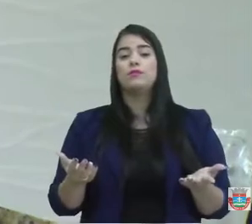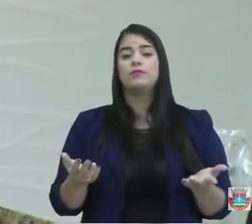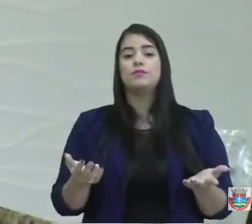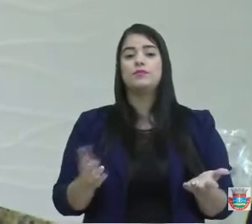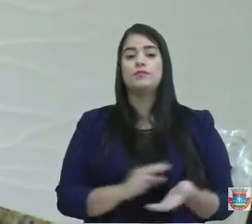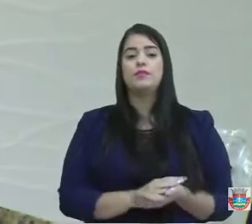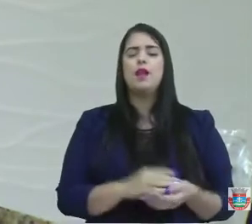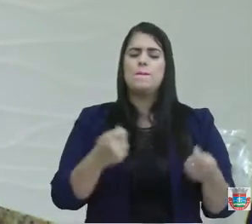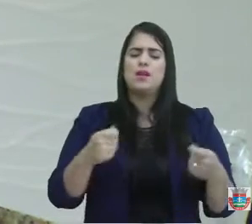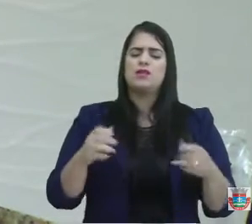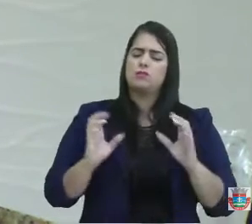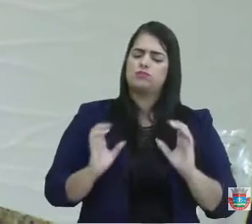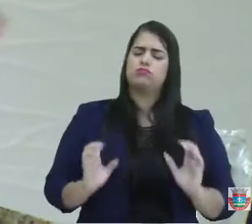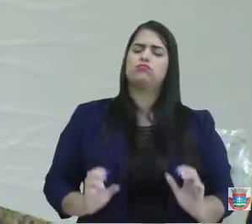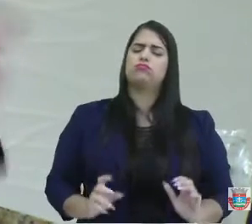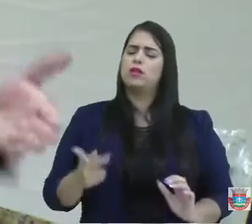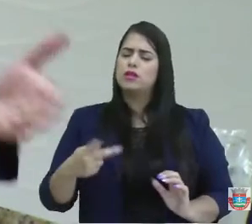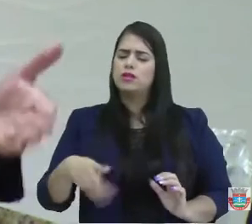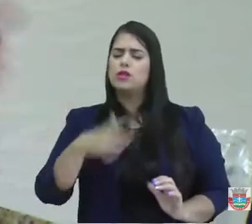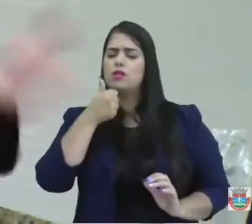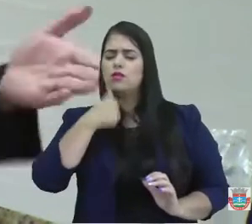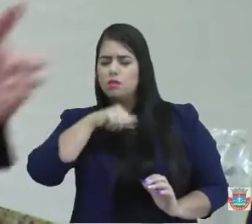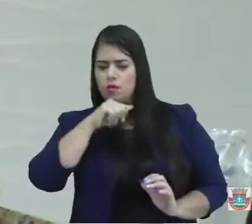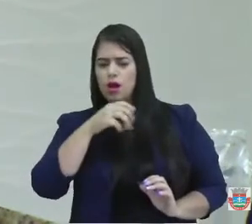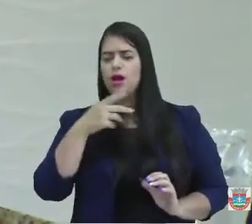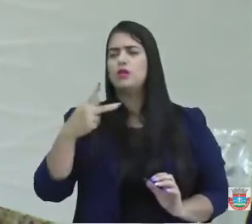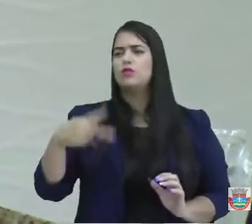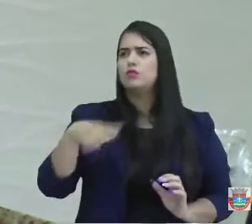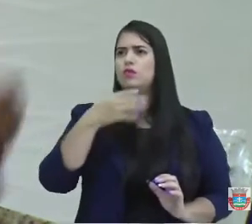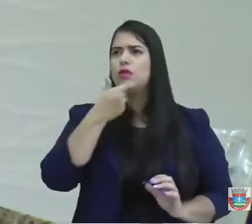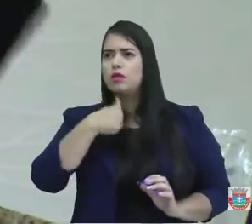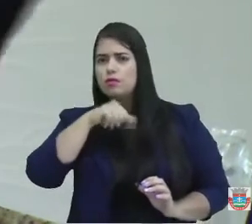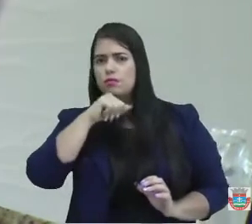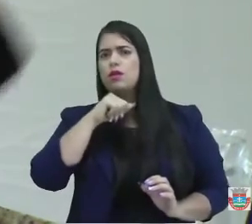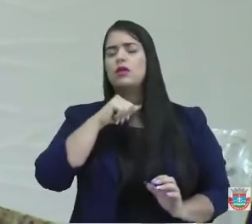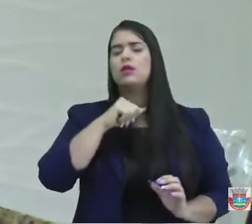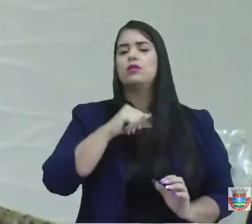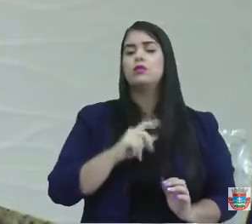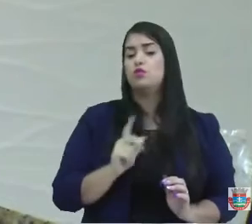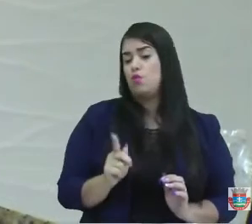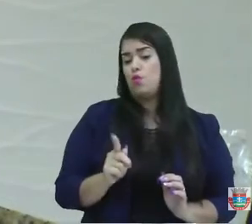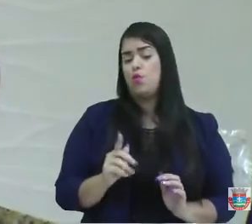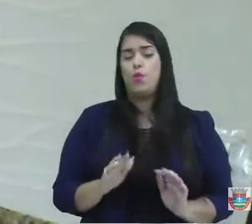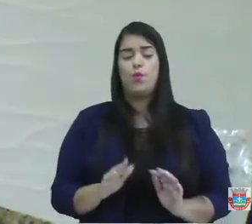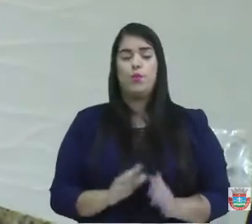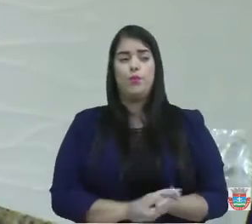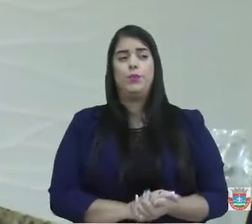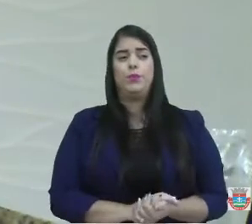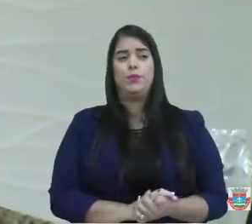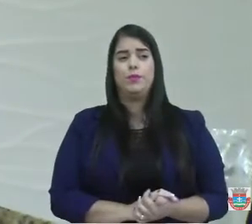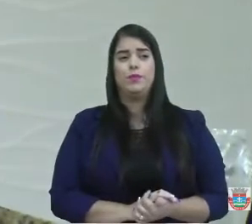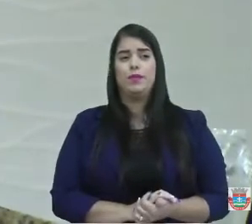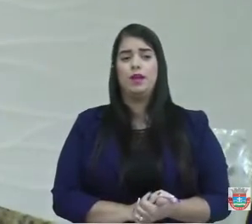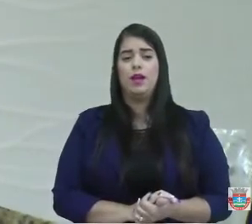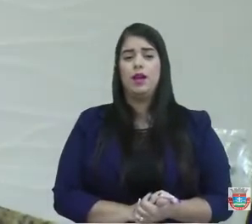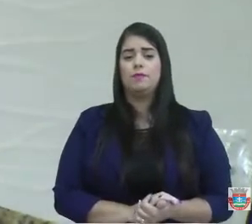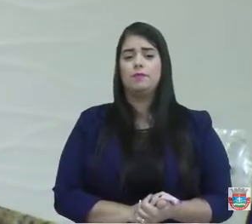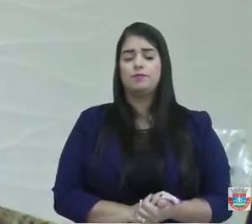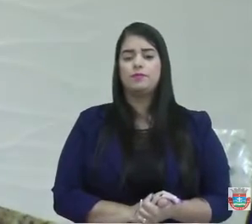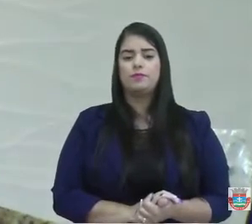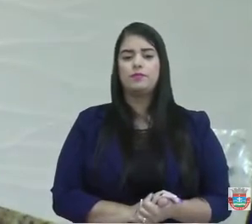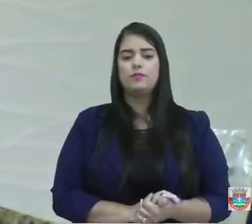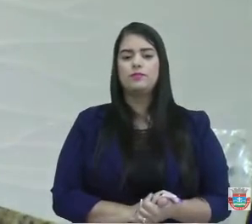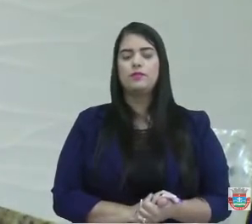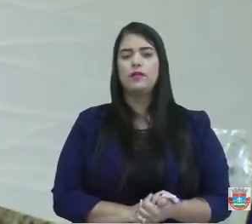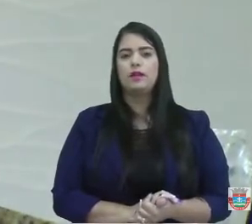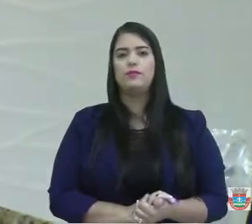e sua mãe. Quem te teve, imbecil? Tu? Não foi esse caba, não. Quem lhe deu foi sua mãe. Quem lhe deu a educação